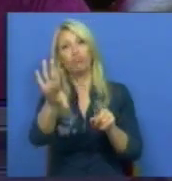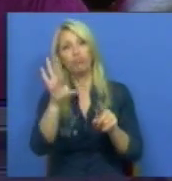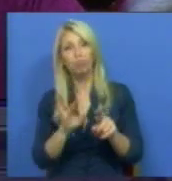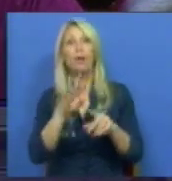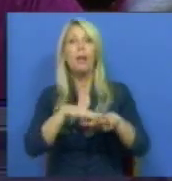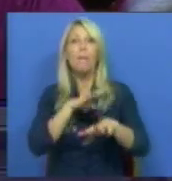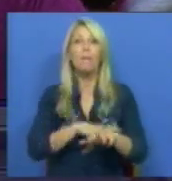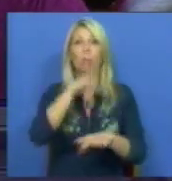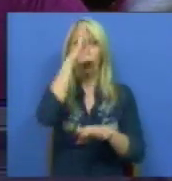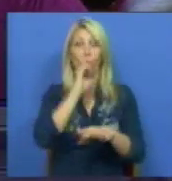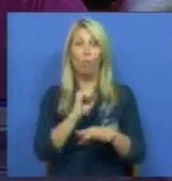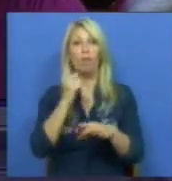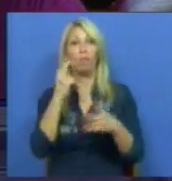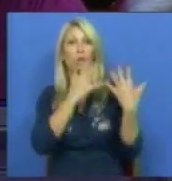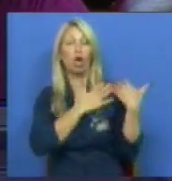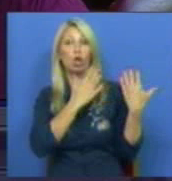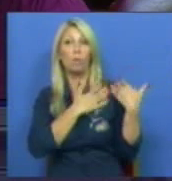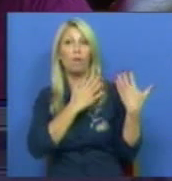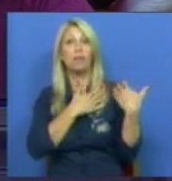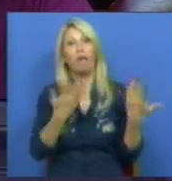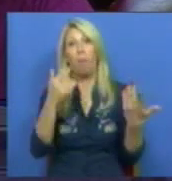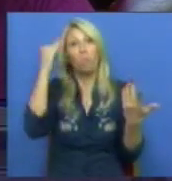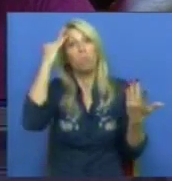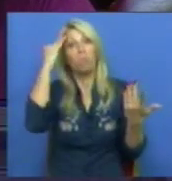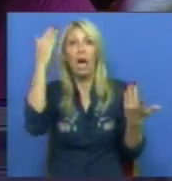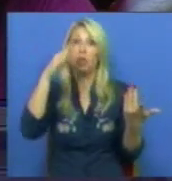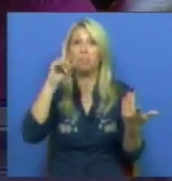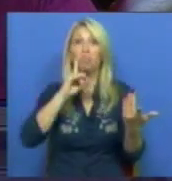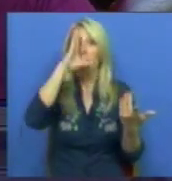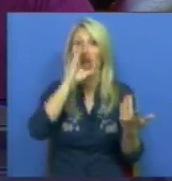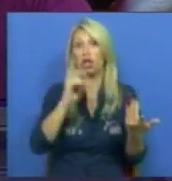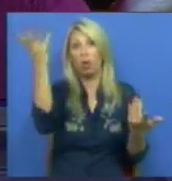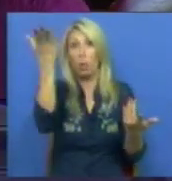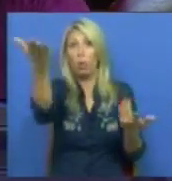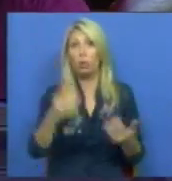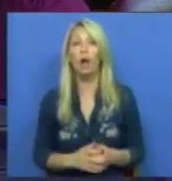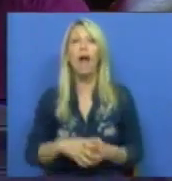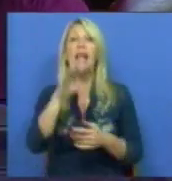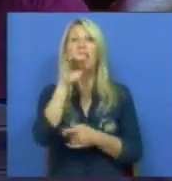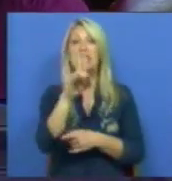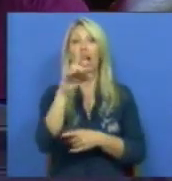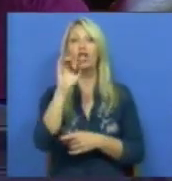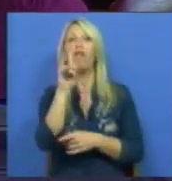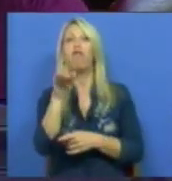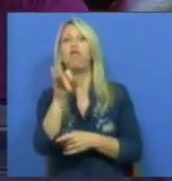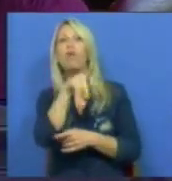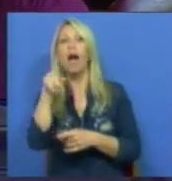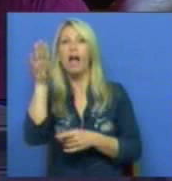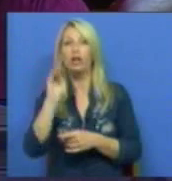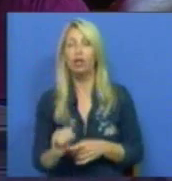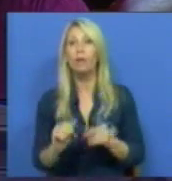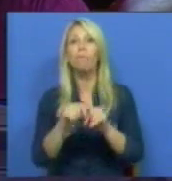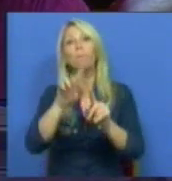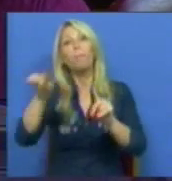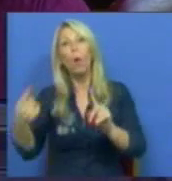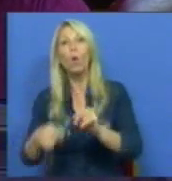Governo responsável pela área da Cultura, presumo que a Sra. Ministra da Cultura, e por 6 vogais, um designado pelo membro do Governo responsável pela área